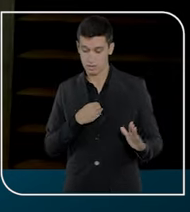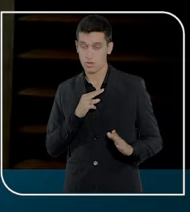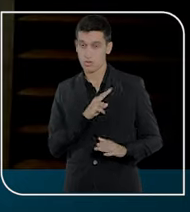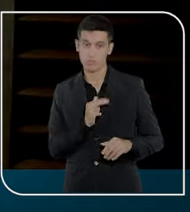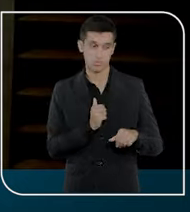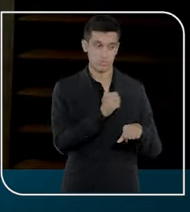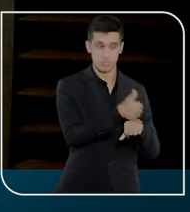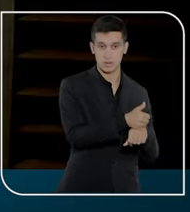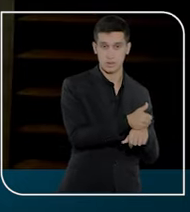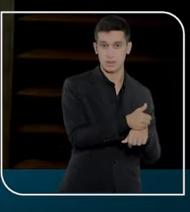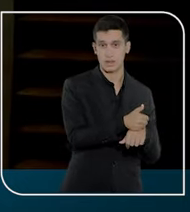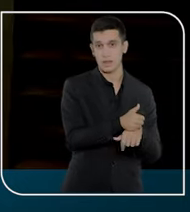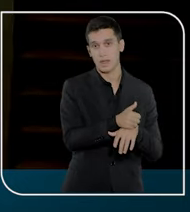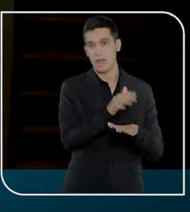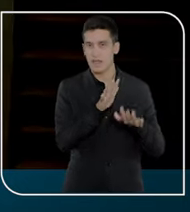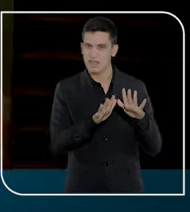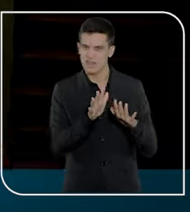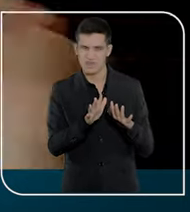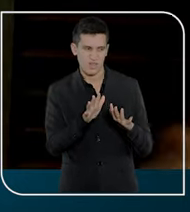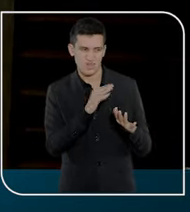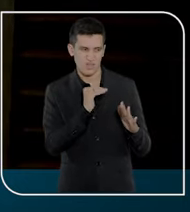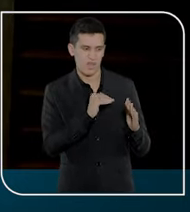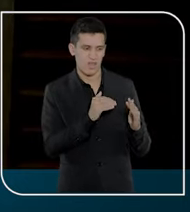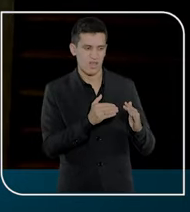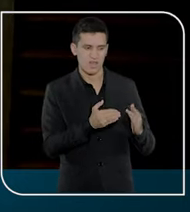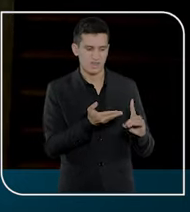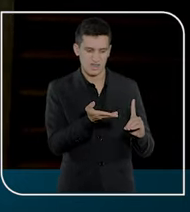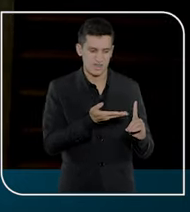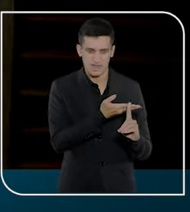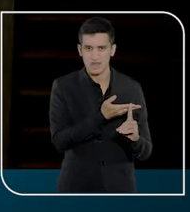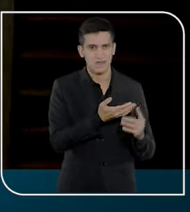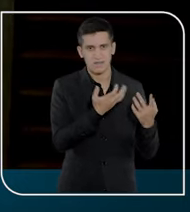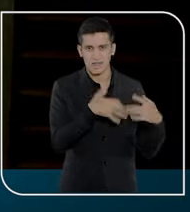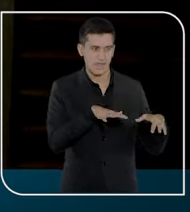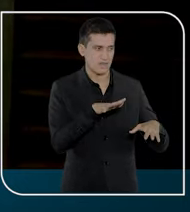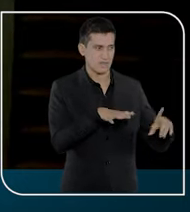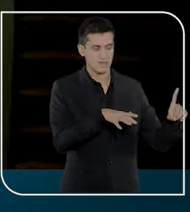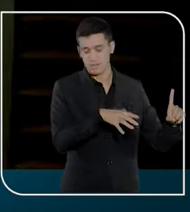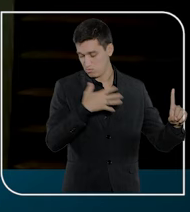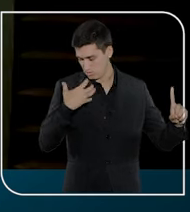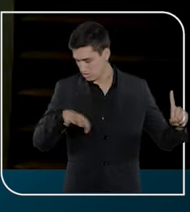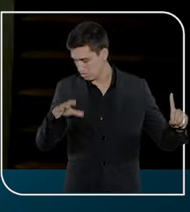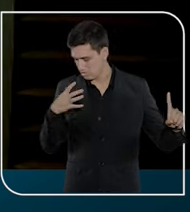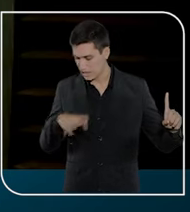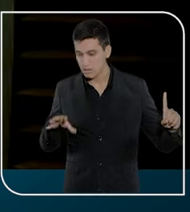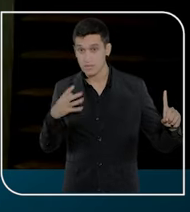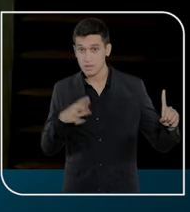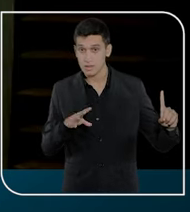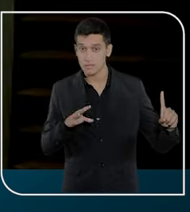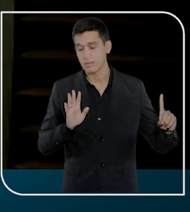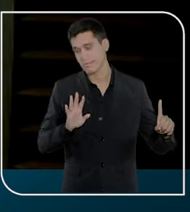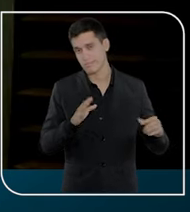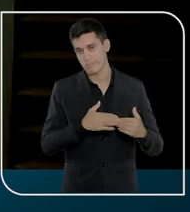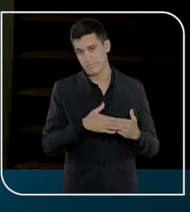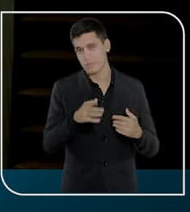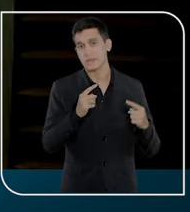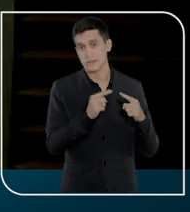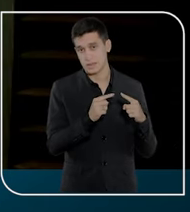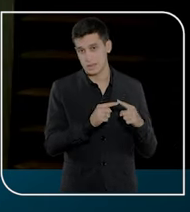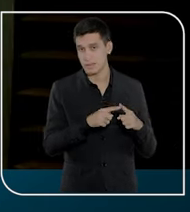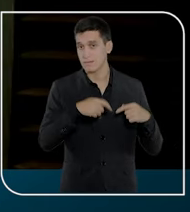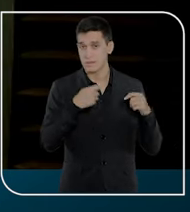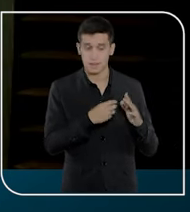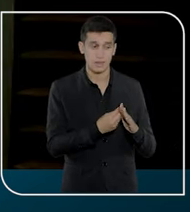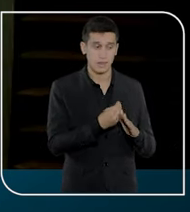não estar nem um pouco feliz, ela não vai, não quero entregar meu bem, mas vai ser, né, uma adjudicação, uma entrega a